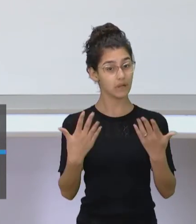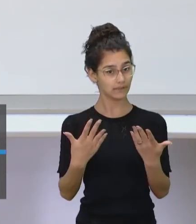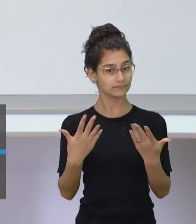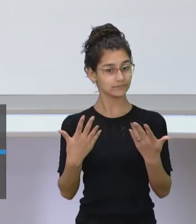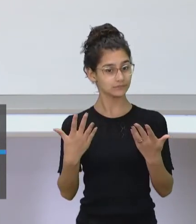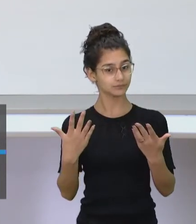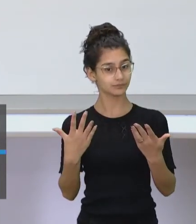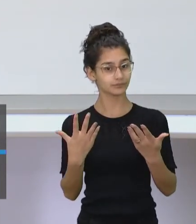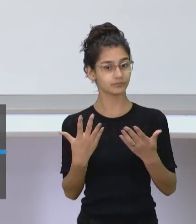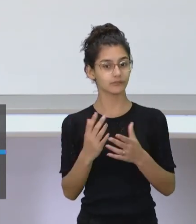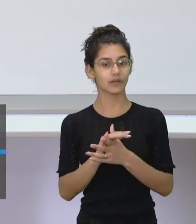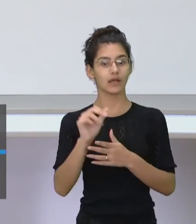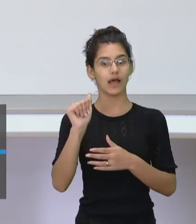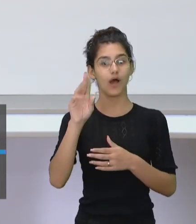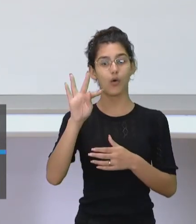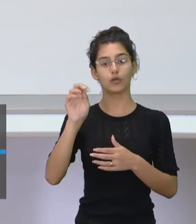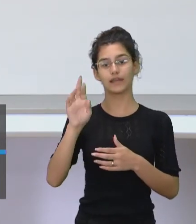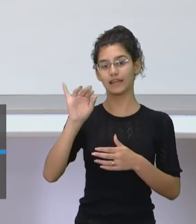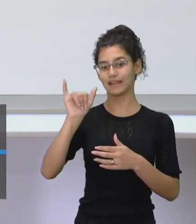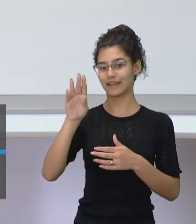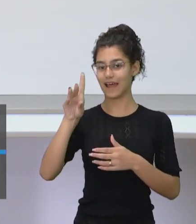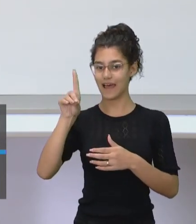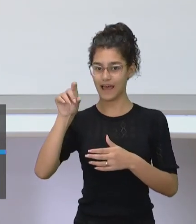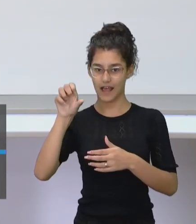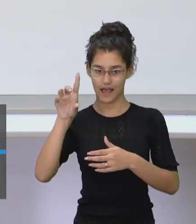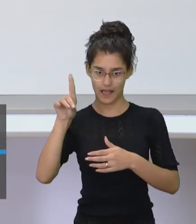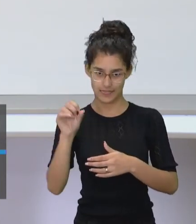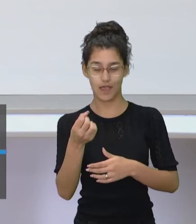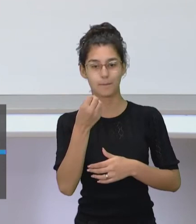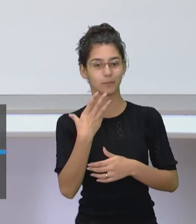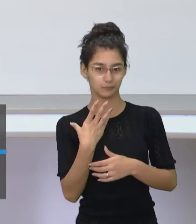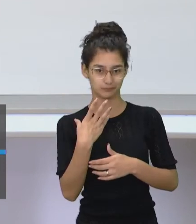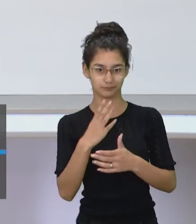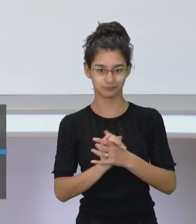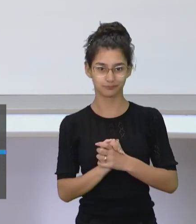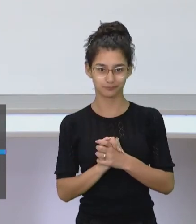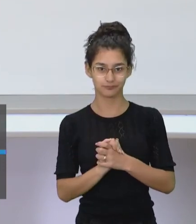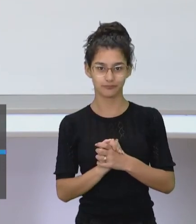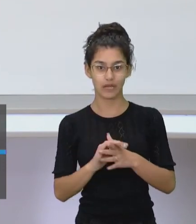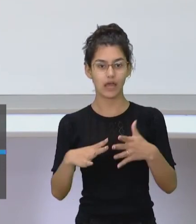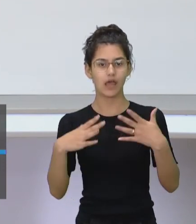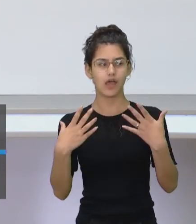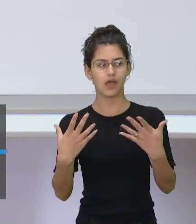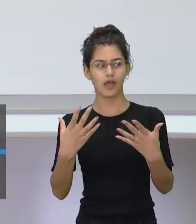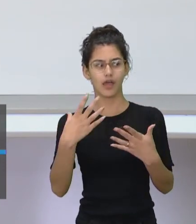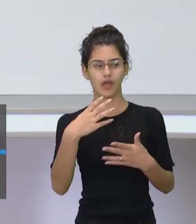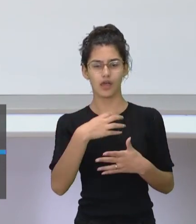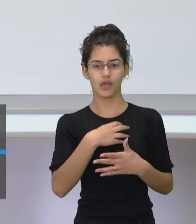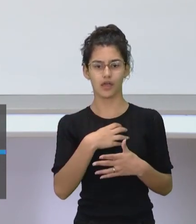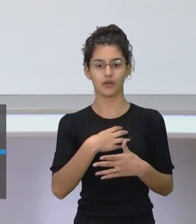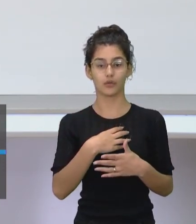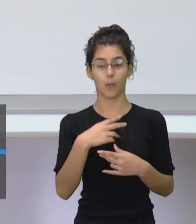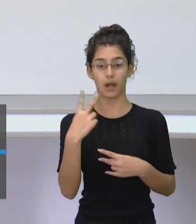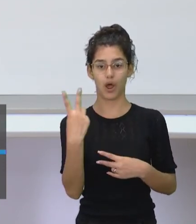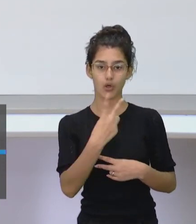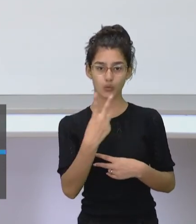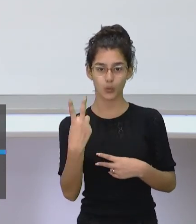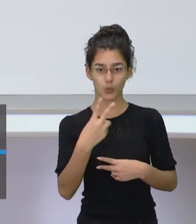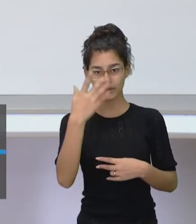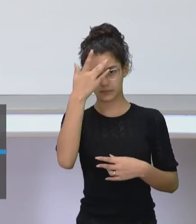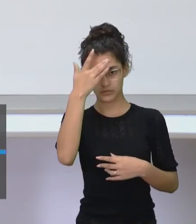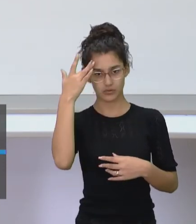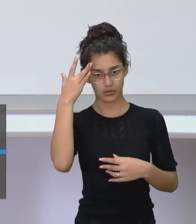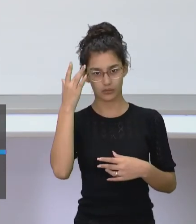a alteridade é algo positivo. Neste caso, entre Hernán Cortés, que é